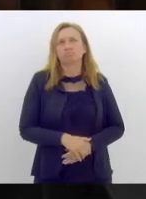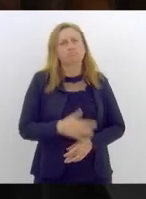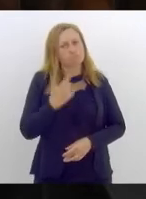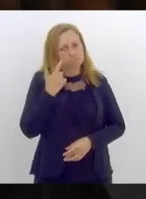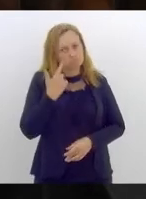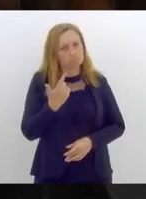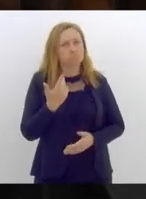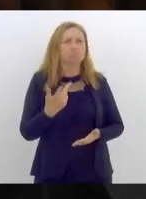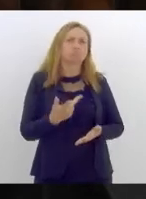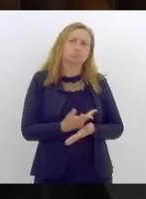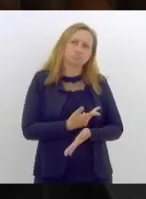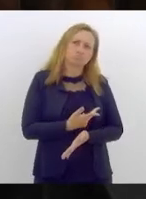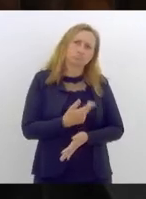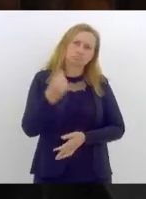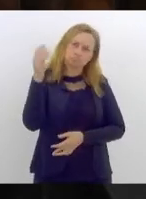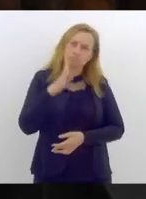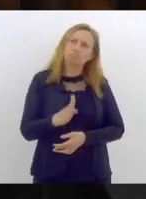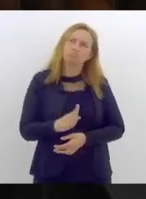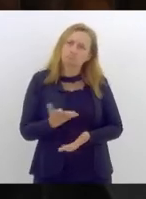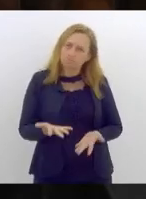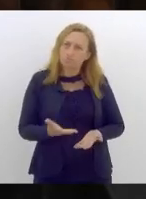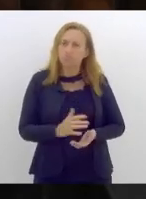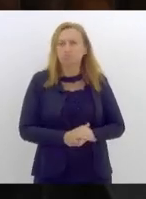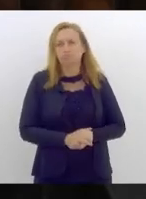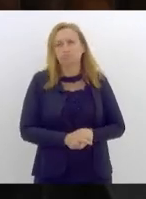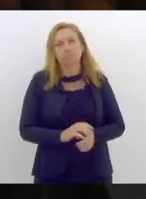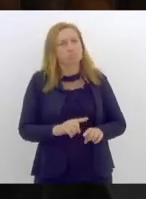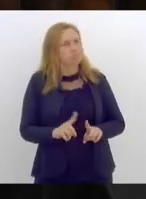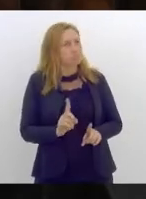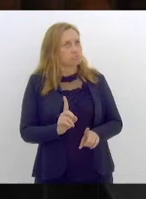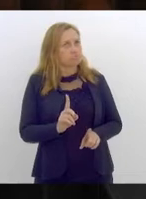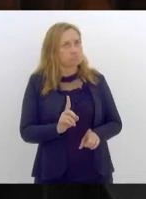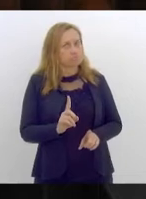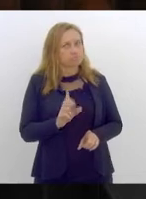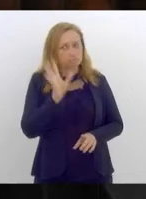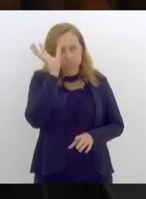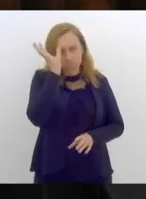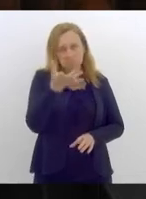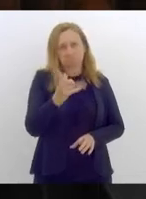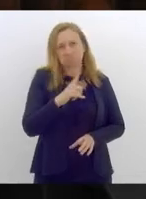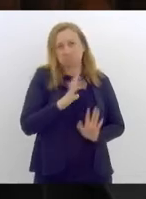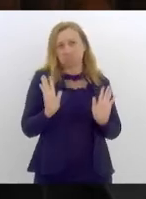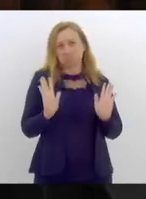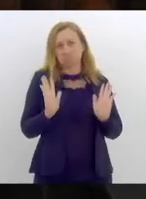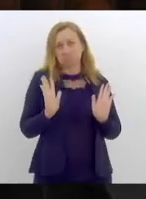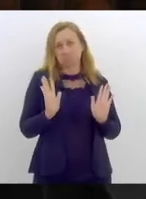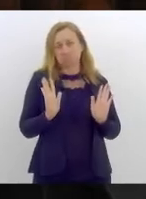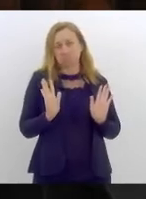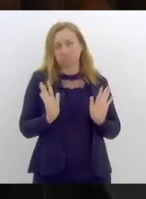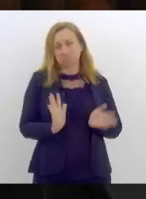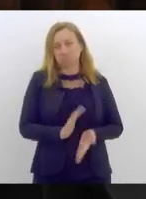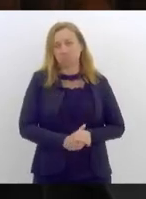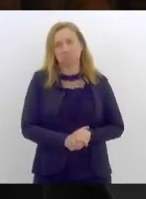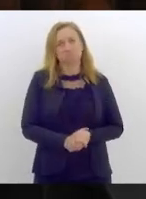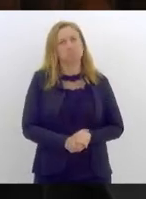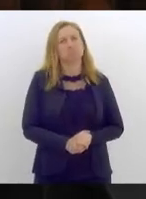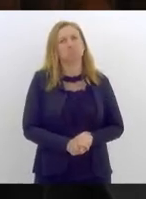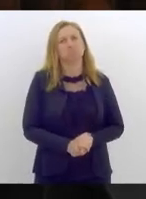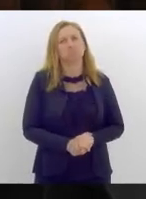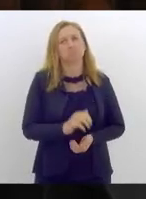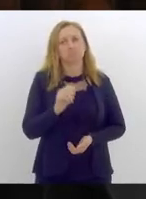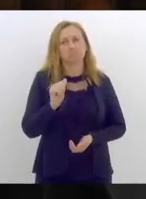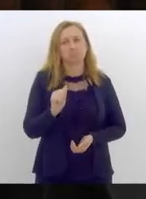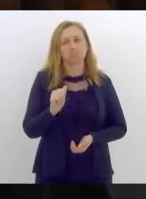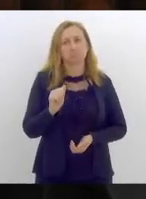acontecendo no Brasil mas não viu ter resultado o Aécio